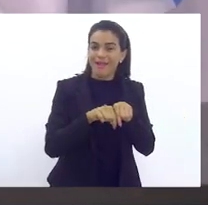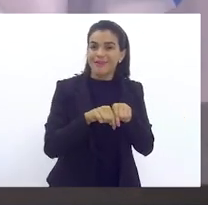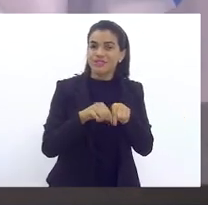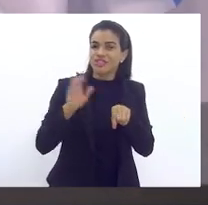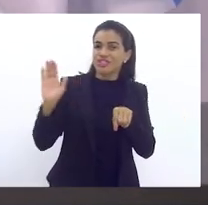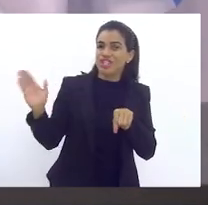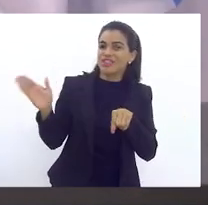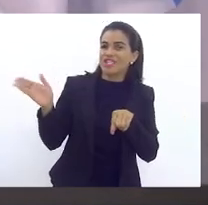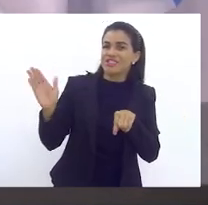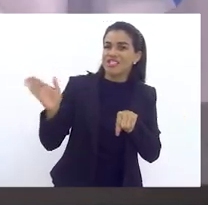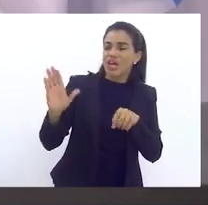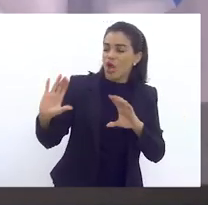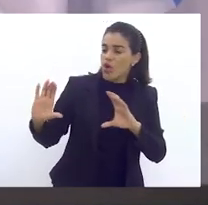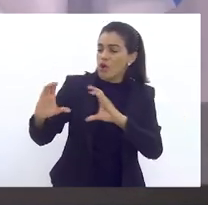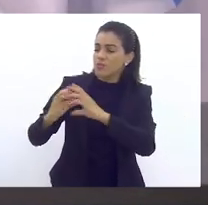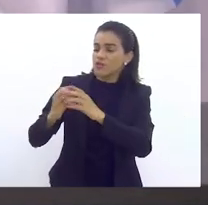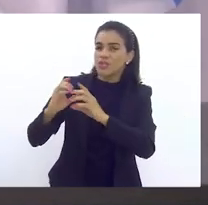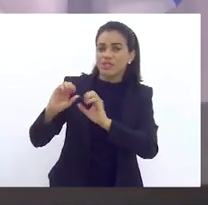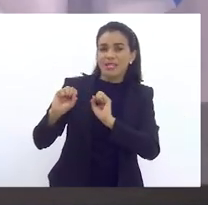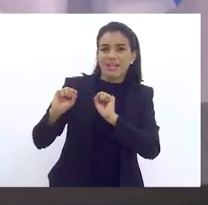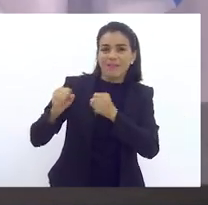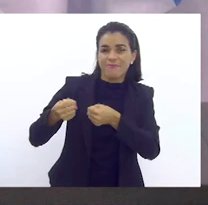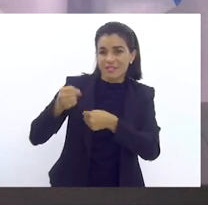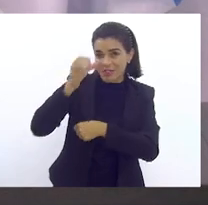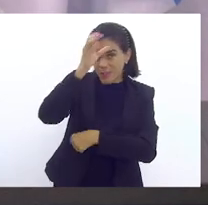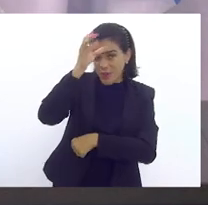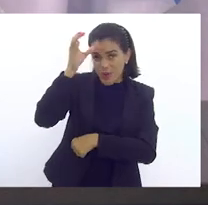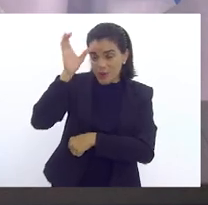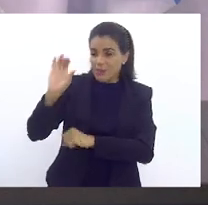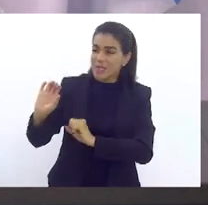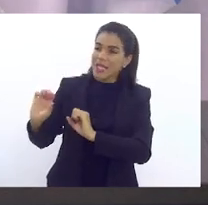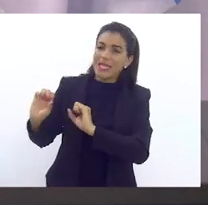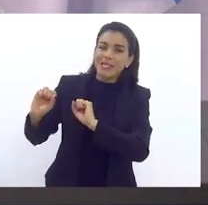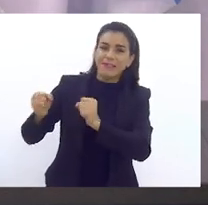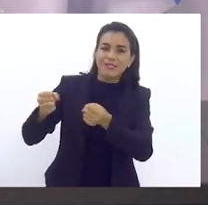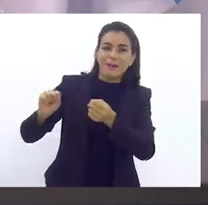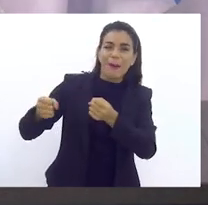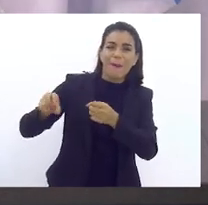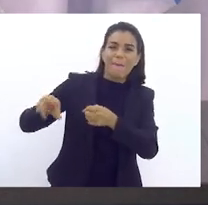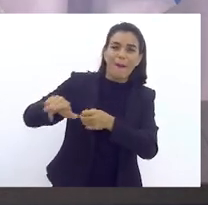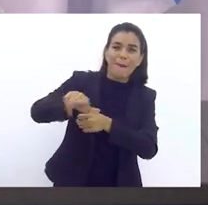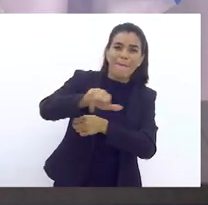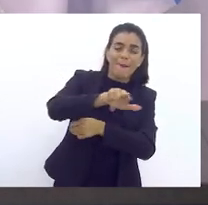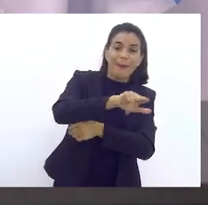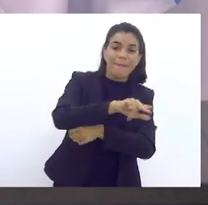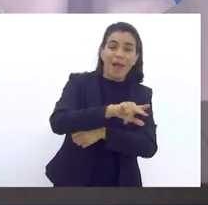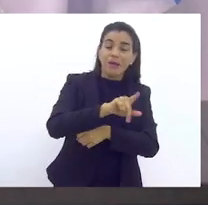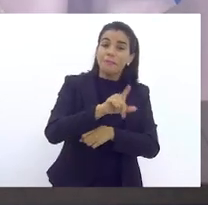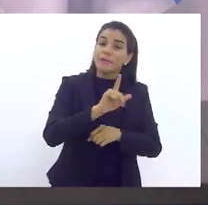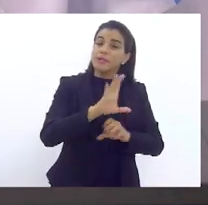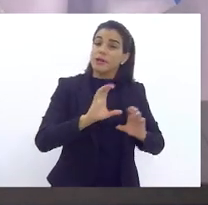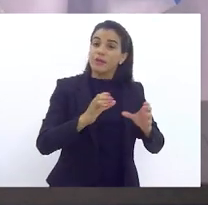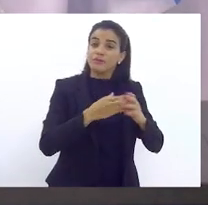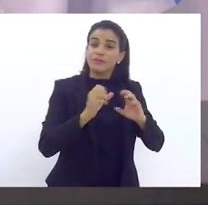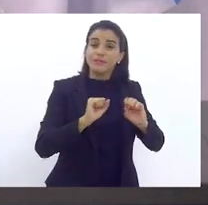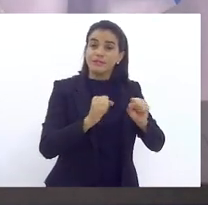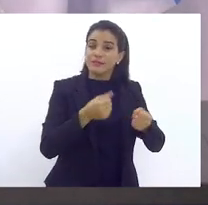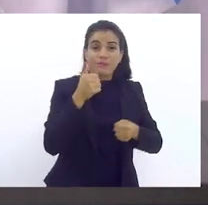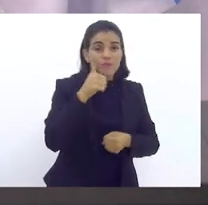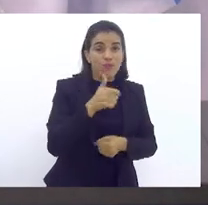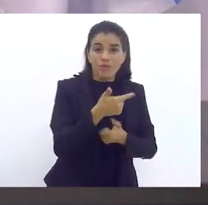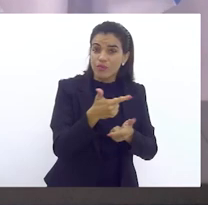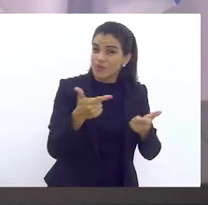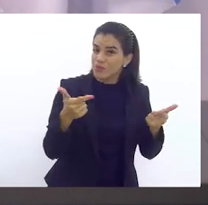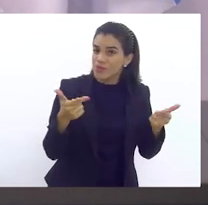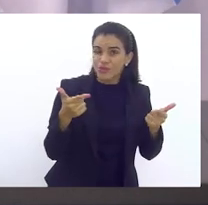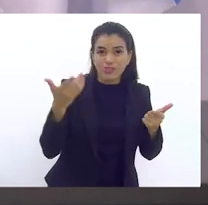né comissão de Defesa do Consumidor E tantas outras mas a comissão de defesa dos direitos da mulher não tinha